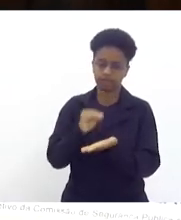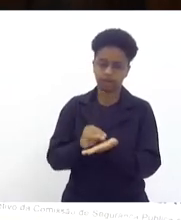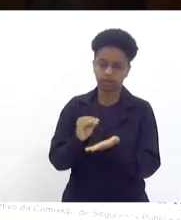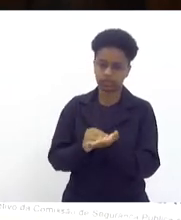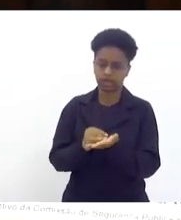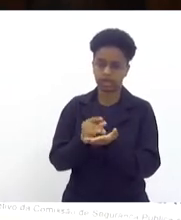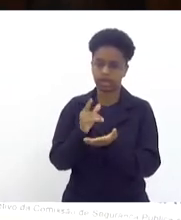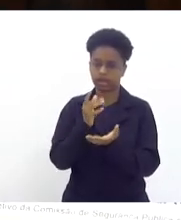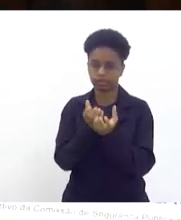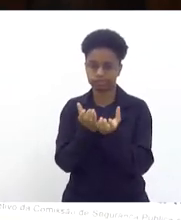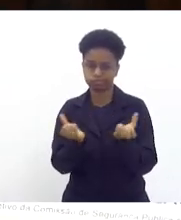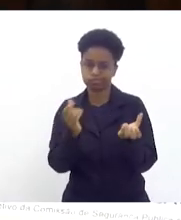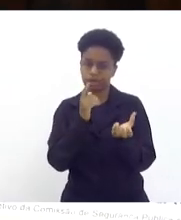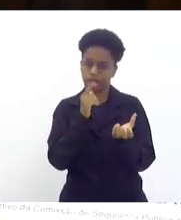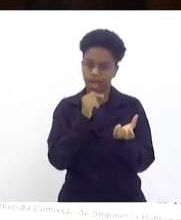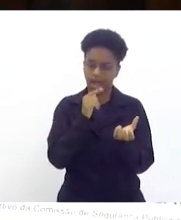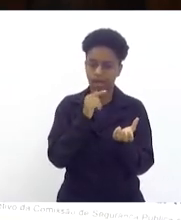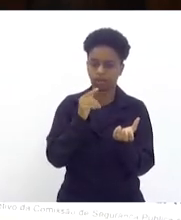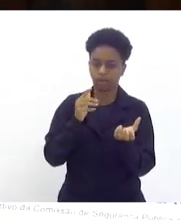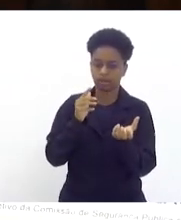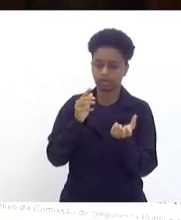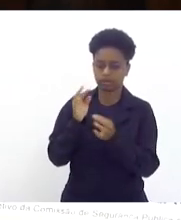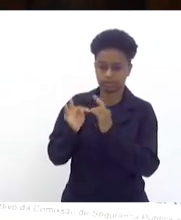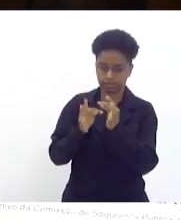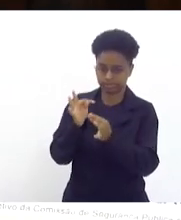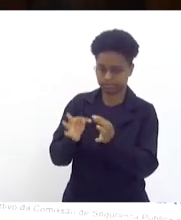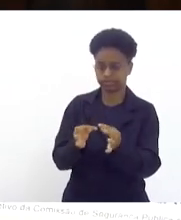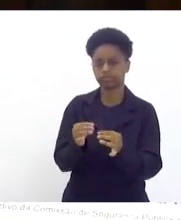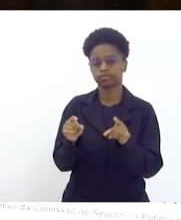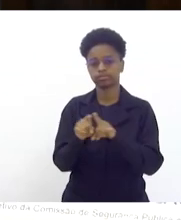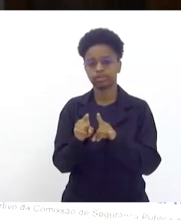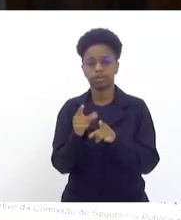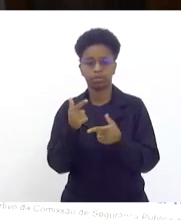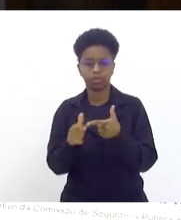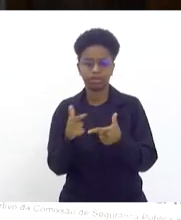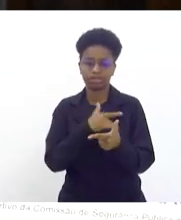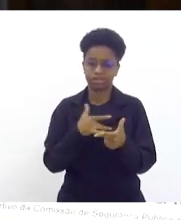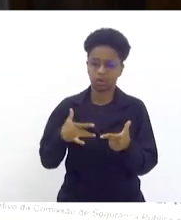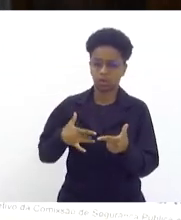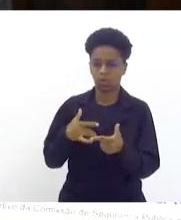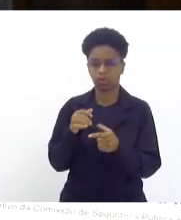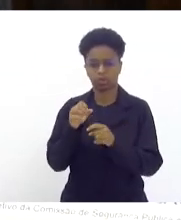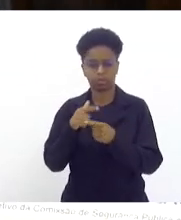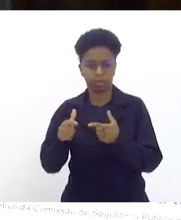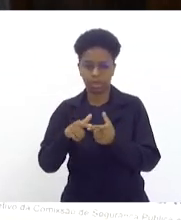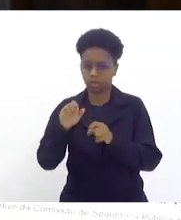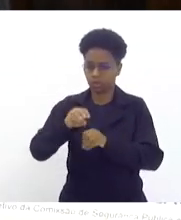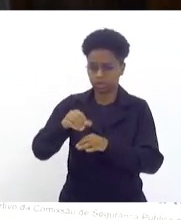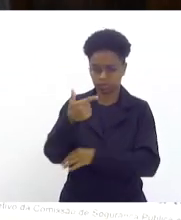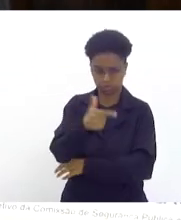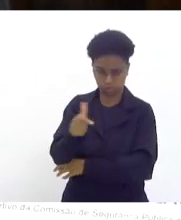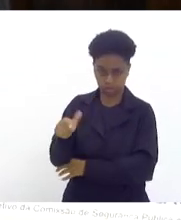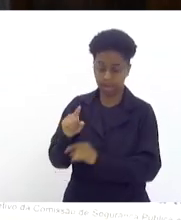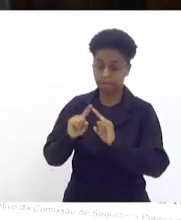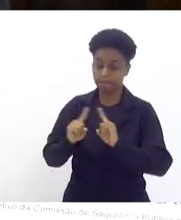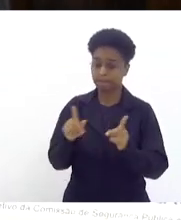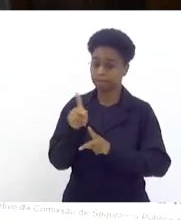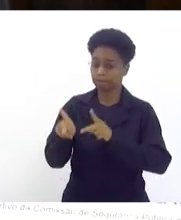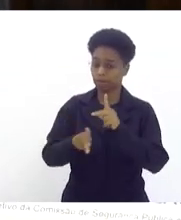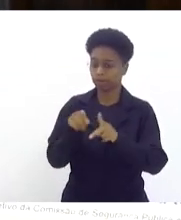como problemas crônicos na saúde na educação de certa forma é uma população que